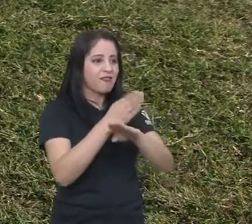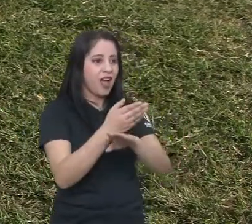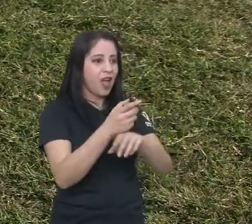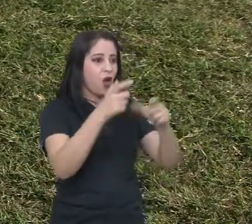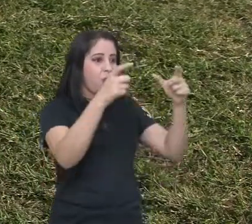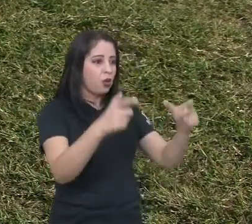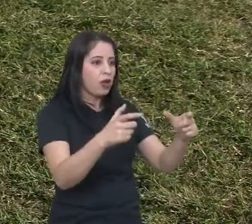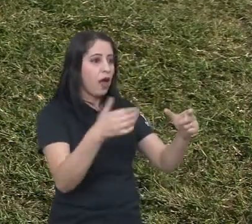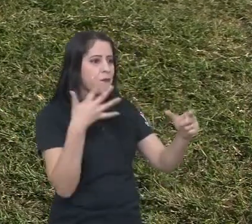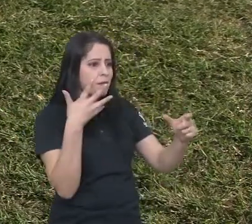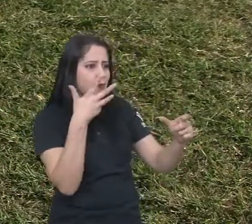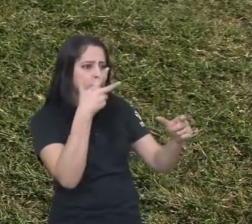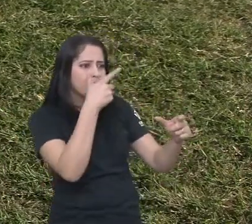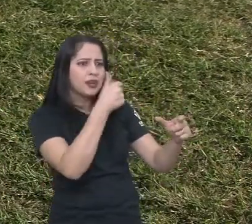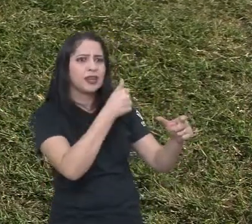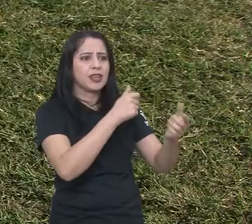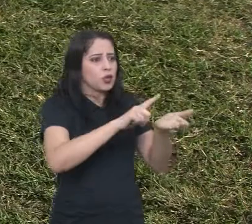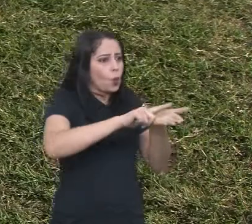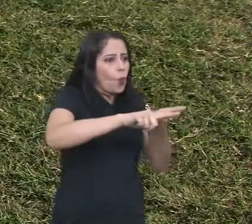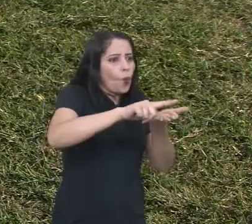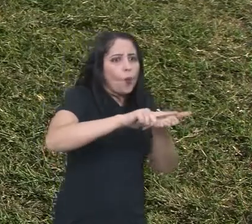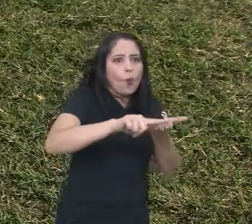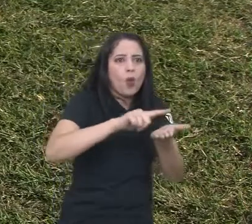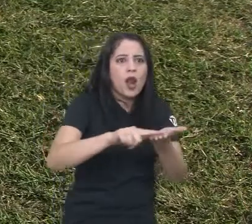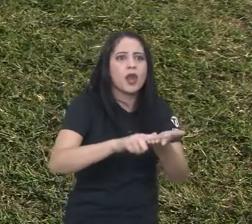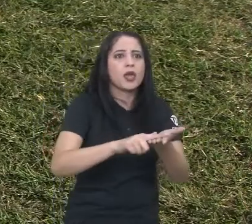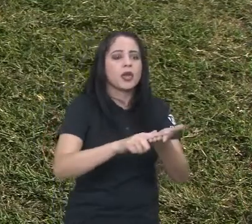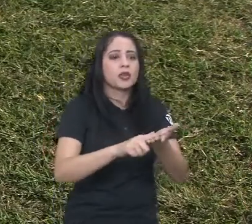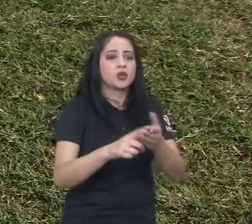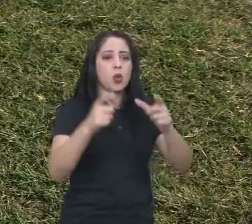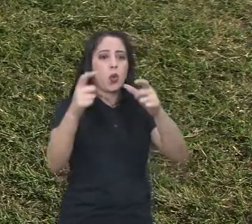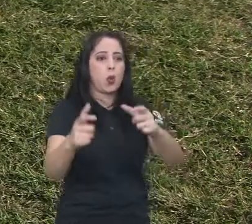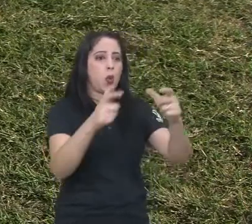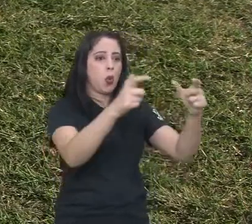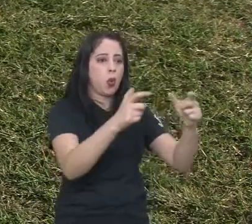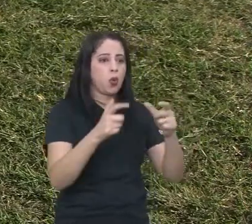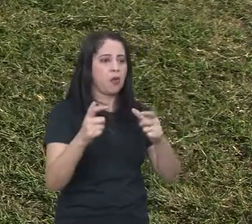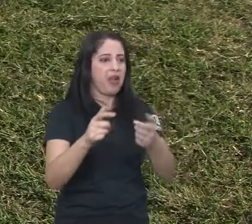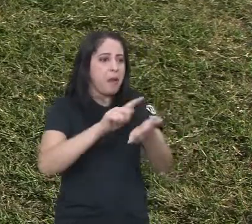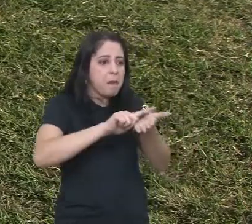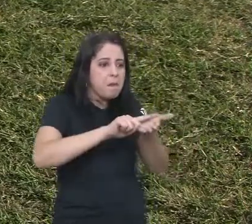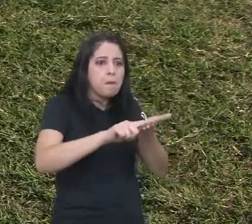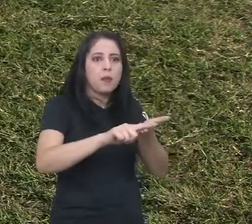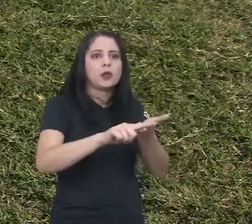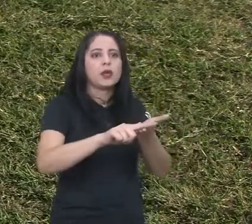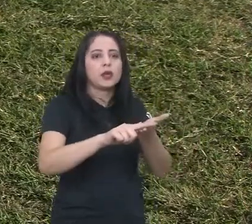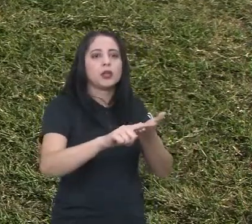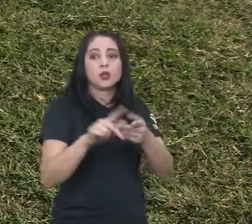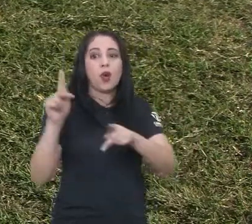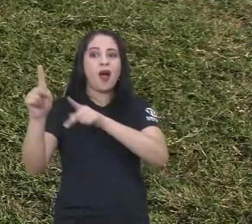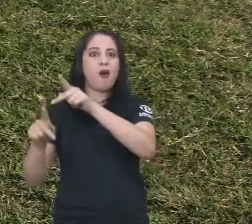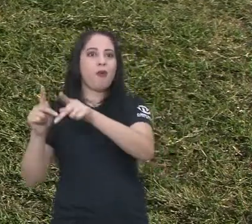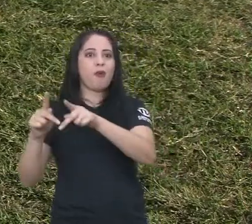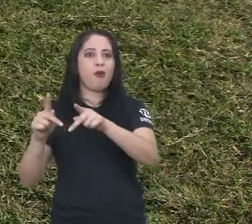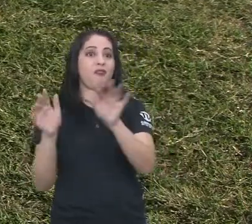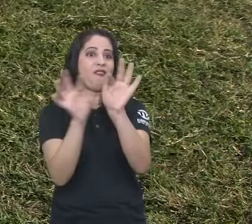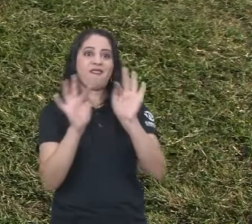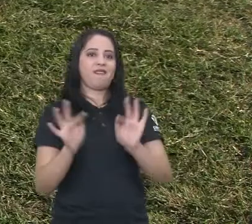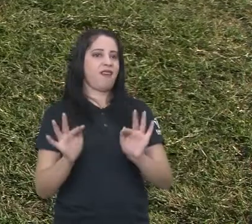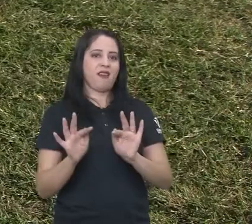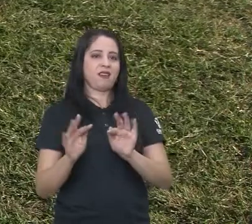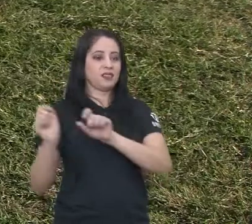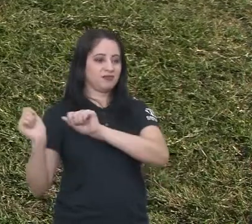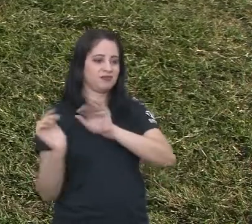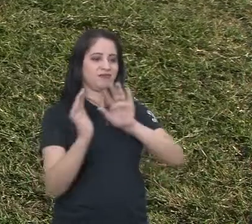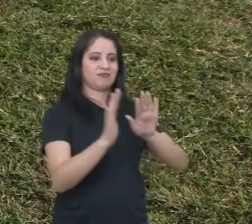num local onde você vê que tem uma manutenção, que a limpeza está em dia, que você tem um vestiário que você possa utilizar, tudo isso a população